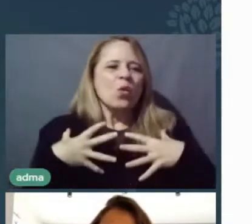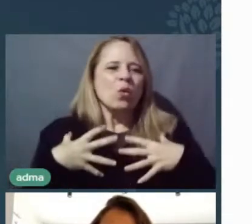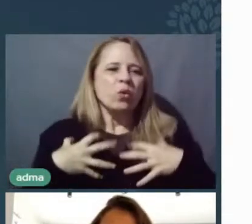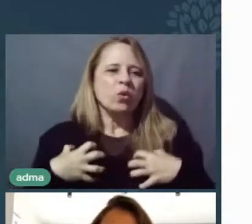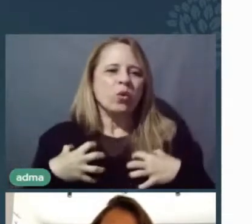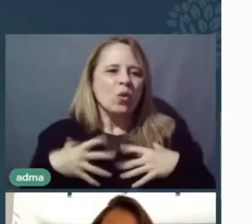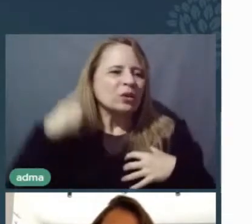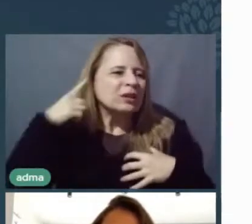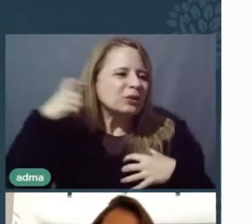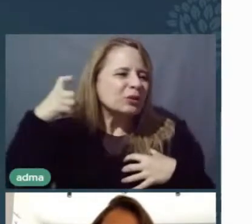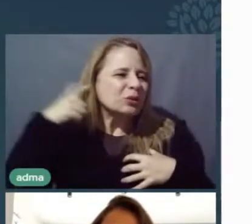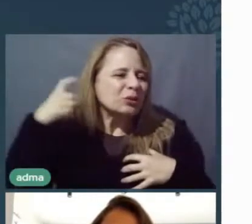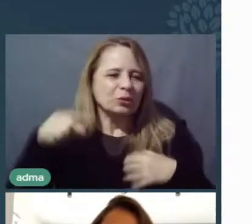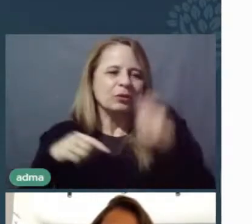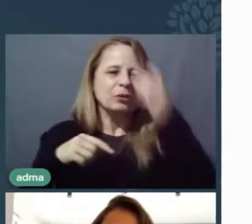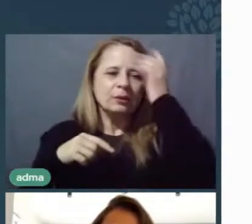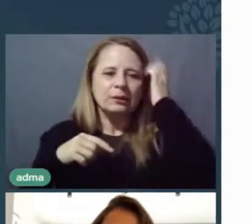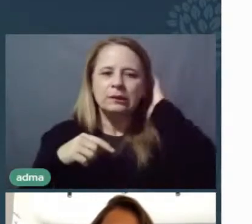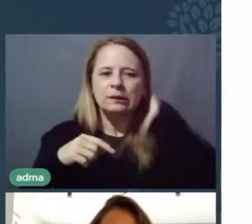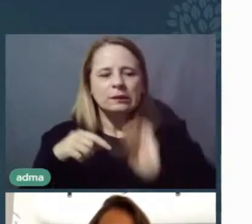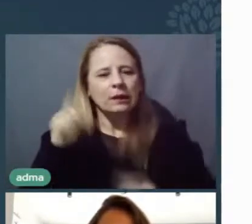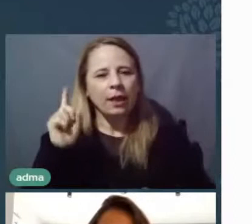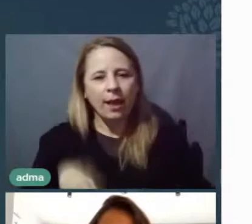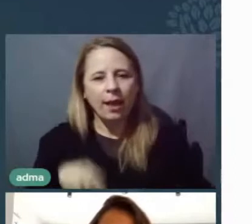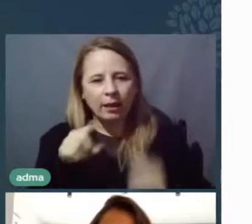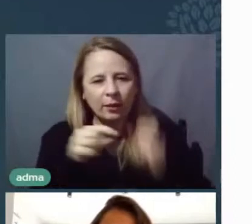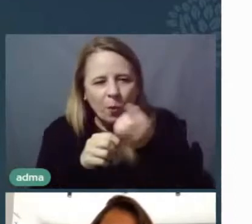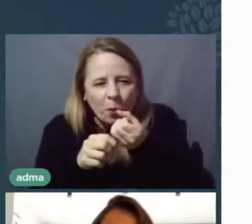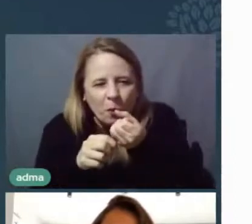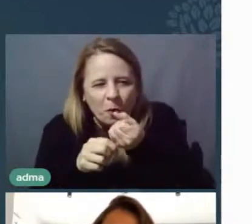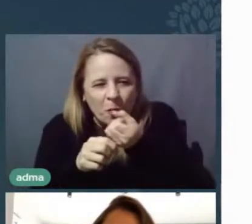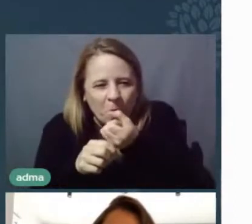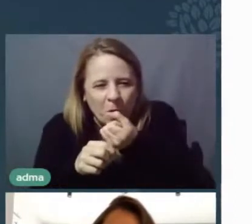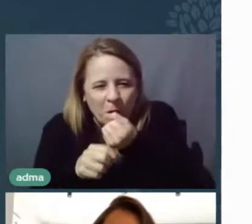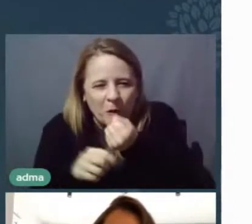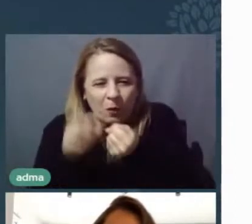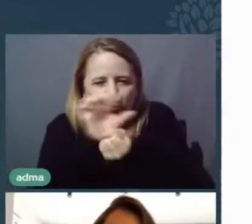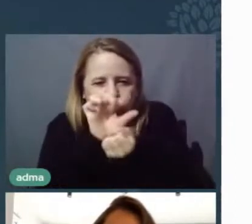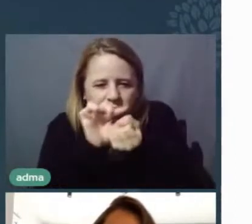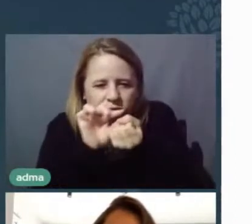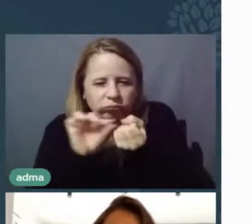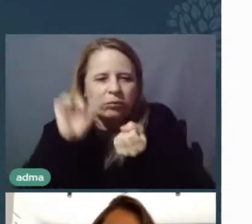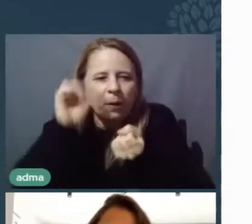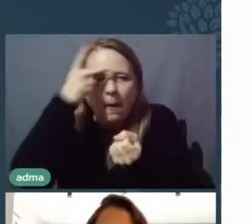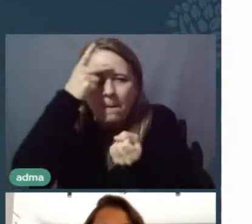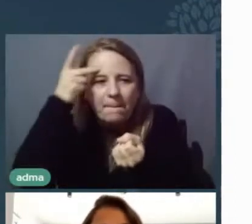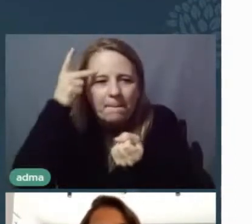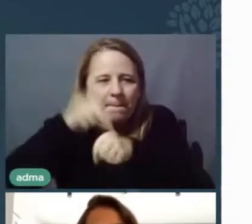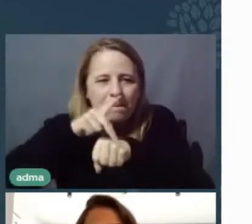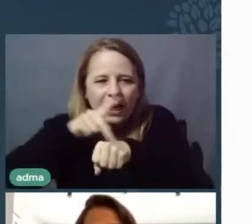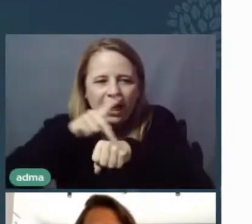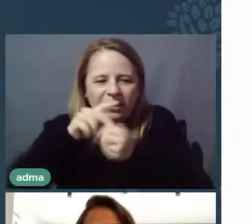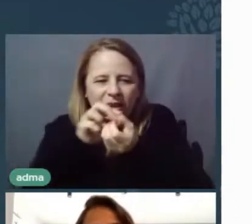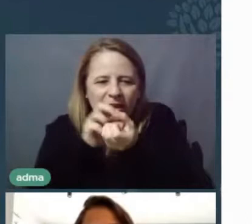e percebam como diminui ainda mais o diâmetro dessa via aérea, essa parte preta aqui, essa parte escura, é